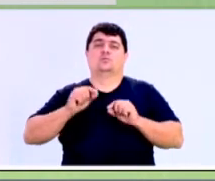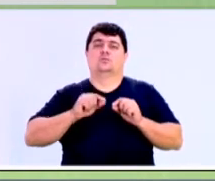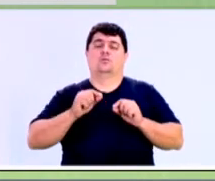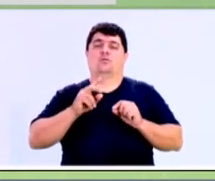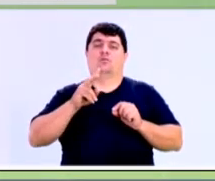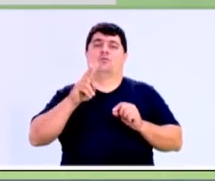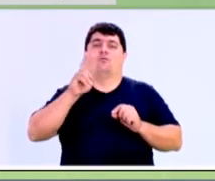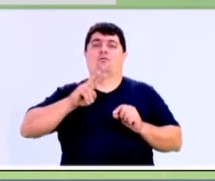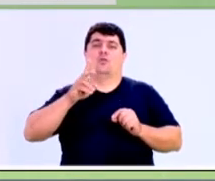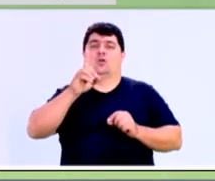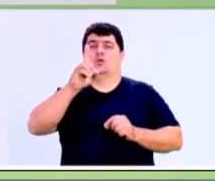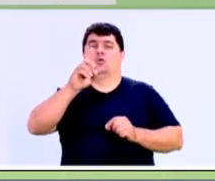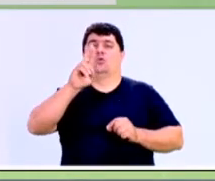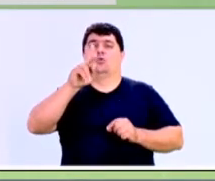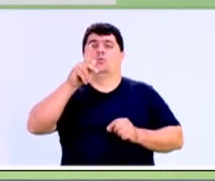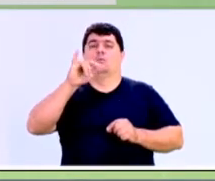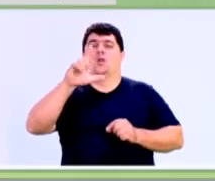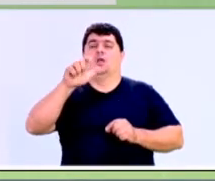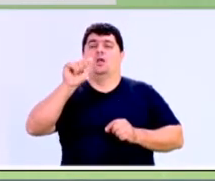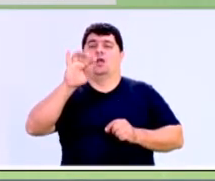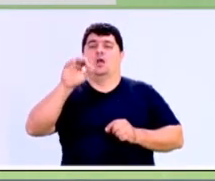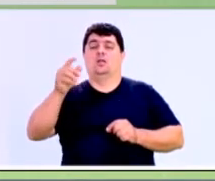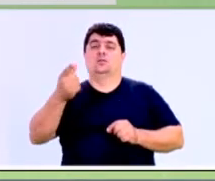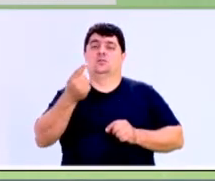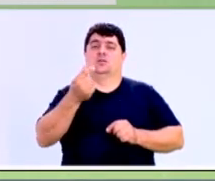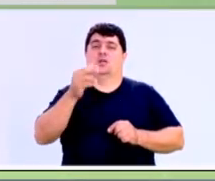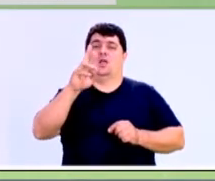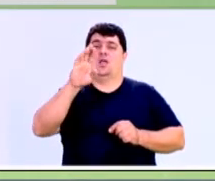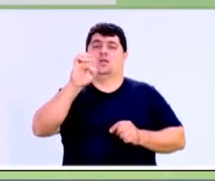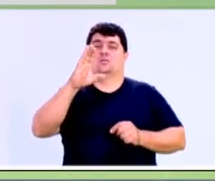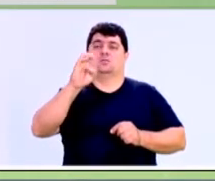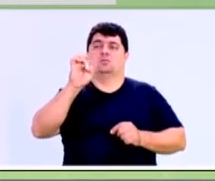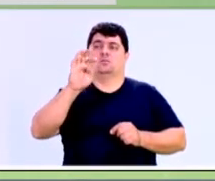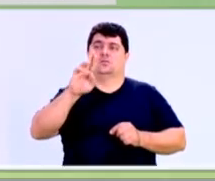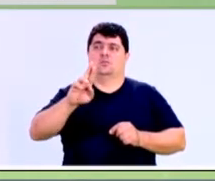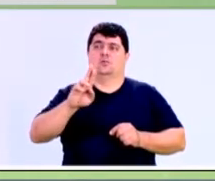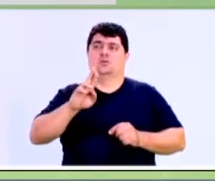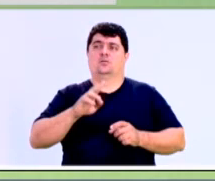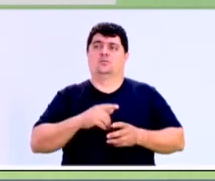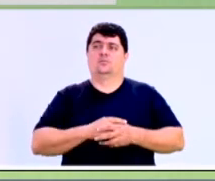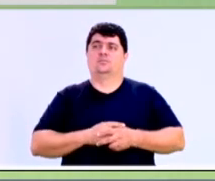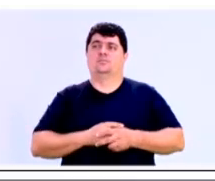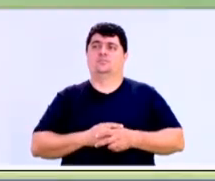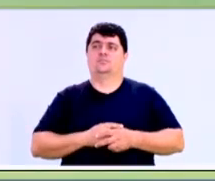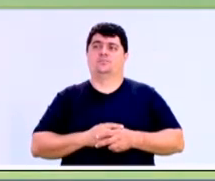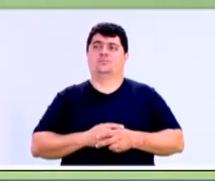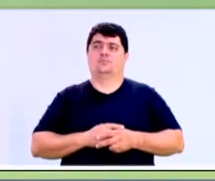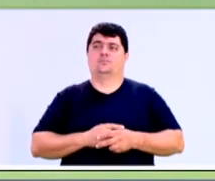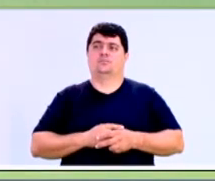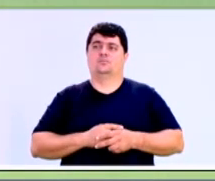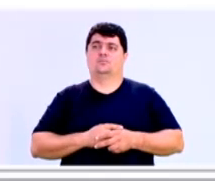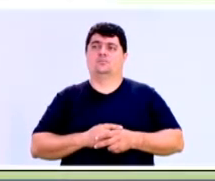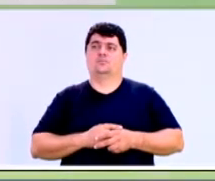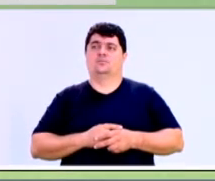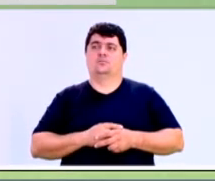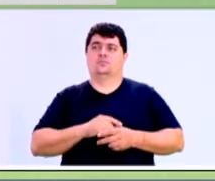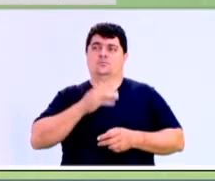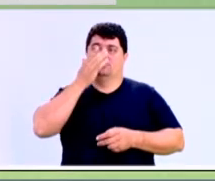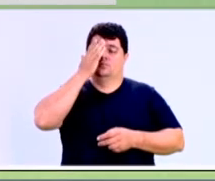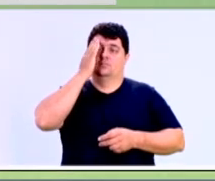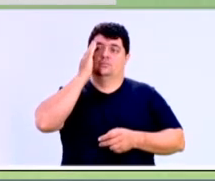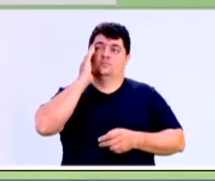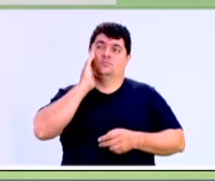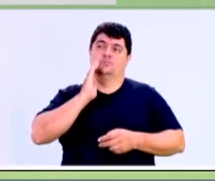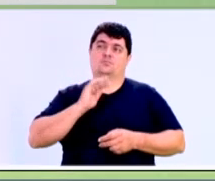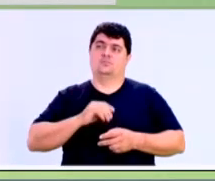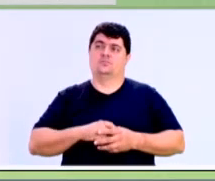da duplicatas a receber, não é isso, professora? Isso. Vamos voltar. Estou falando do prazo médio, tem o valor